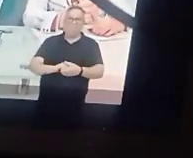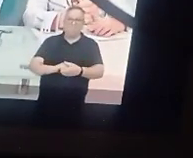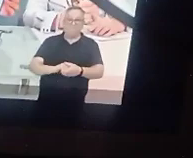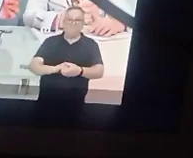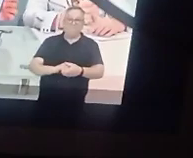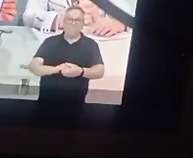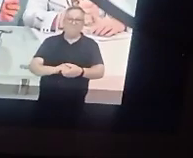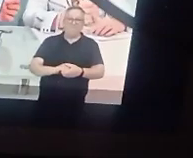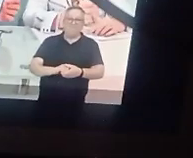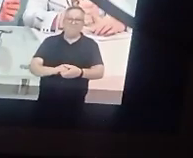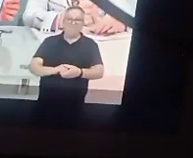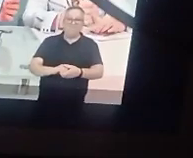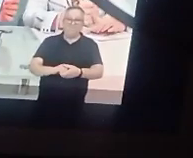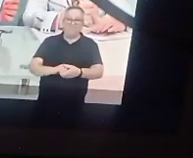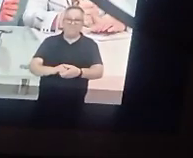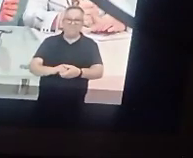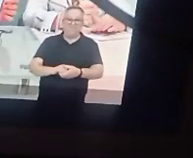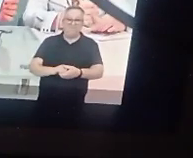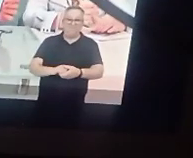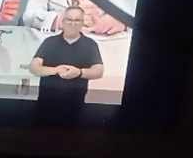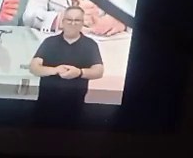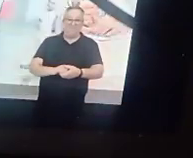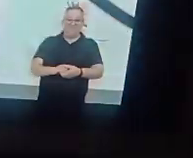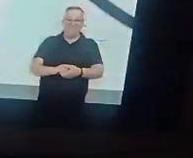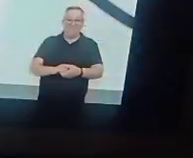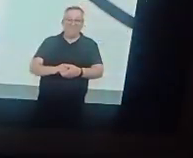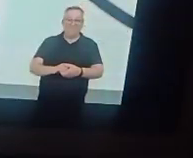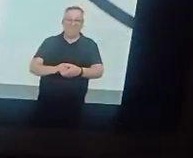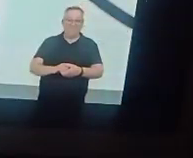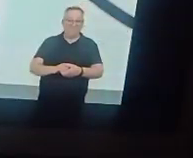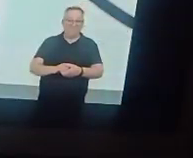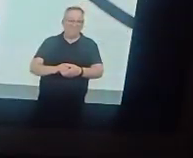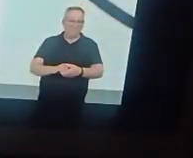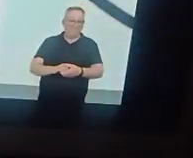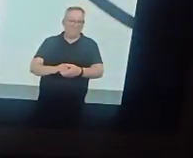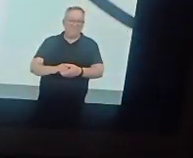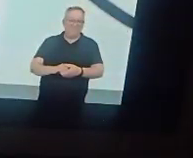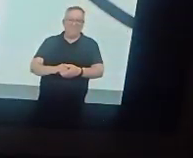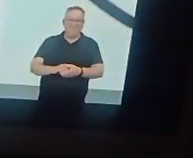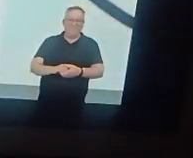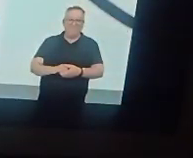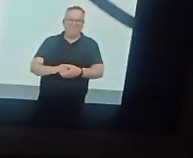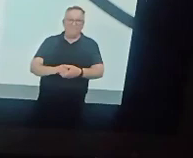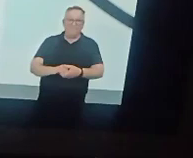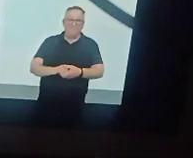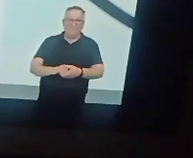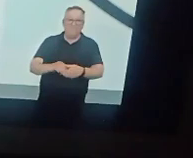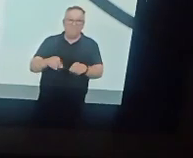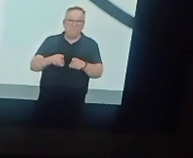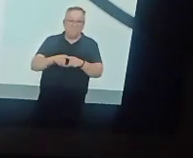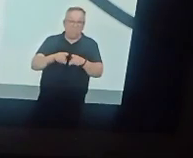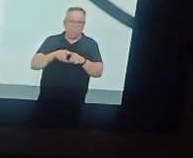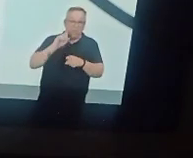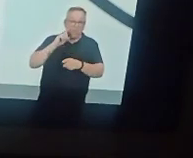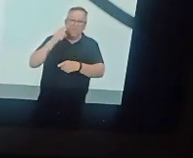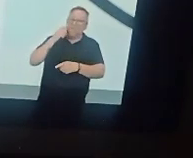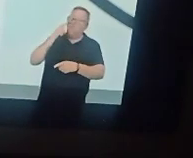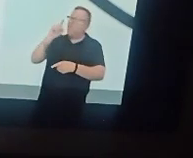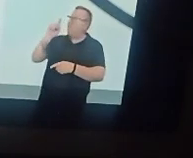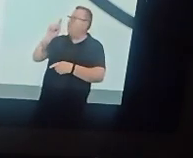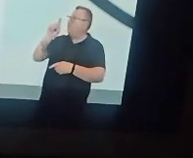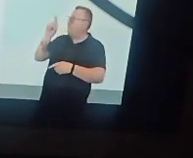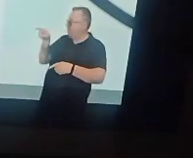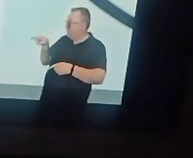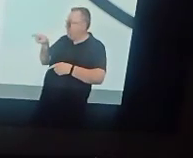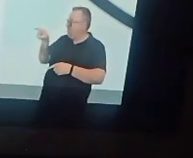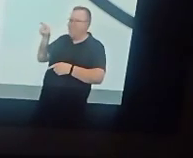Pode passar. Aqui, É uma tela para vocês conferirem, tá? Já